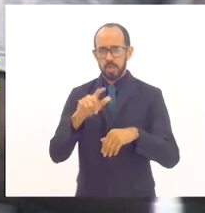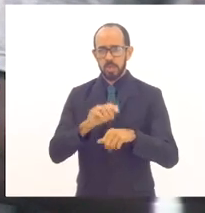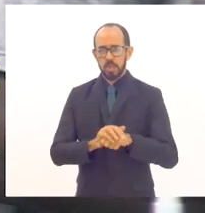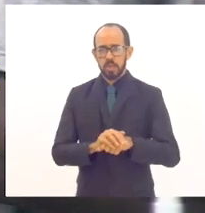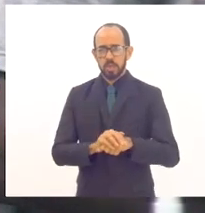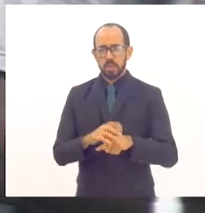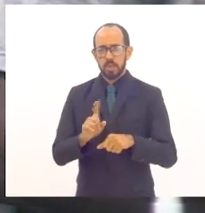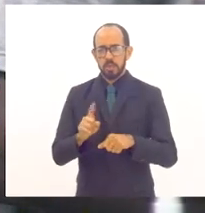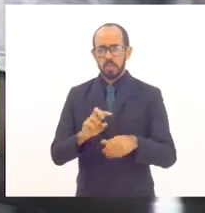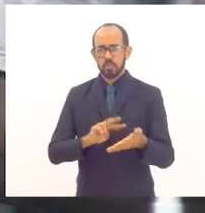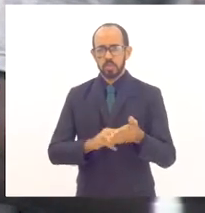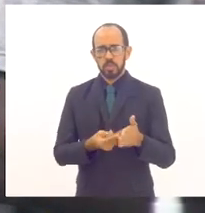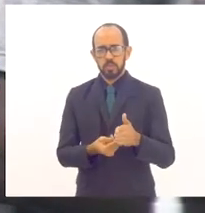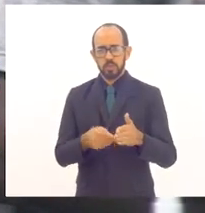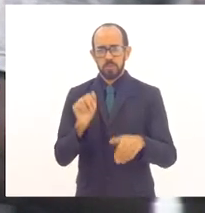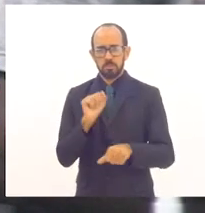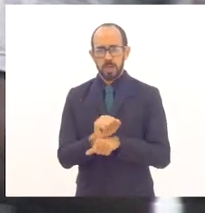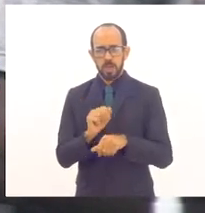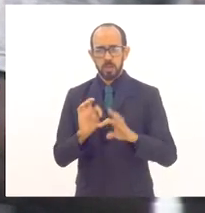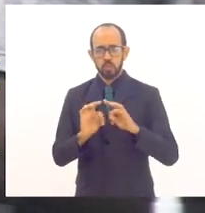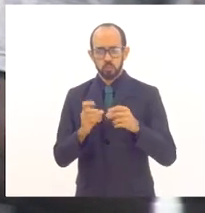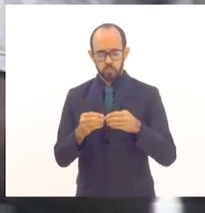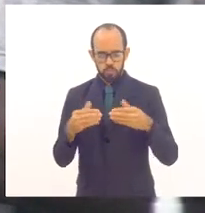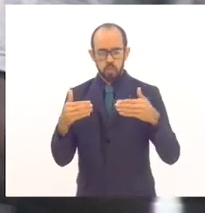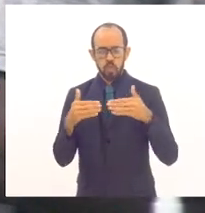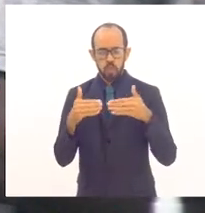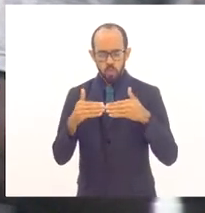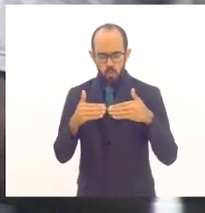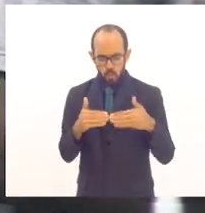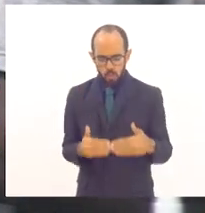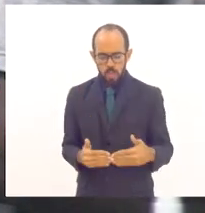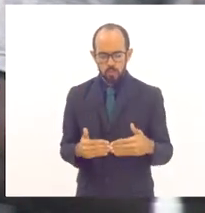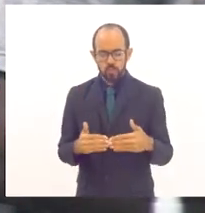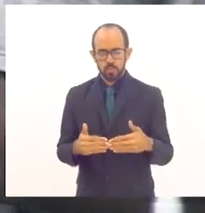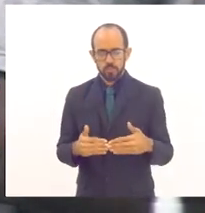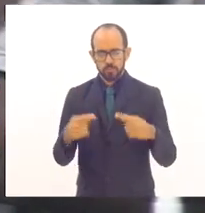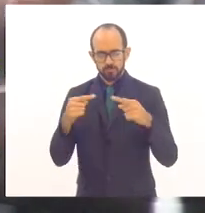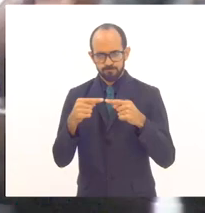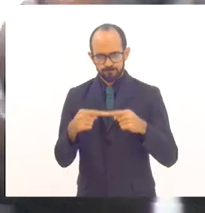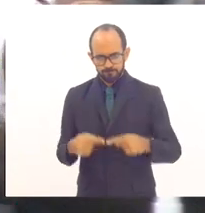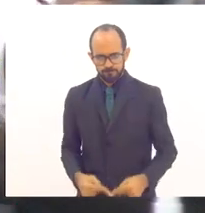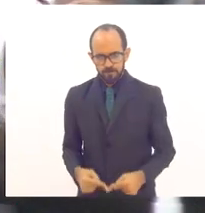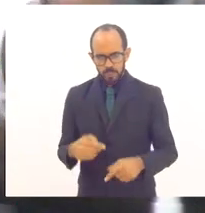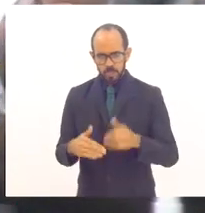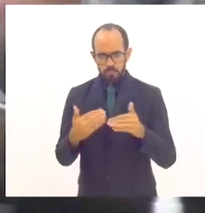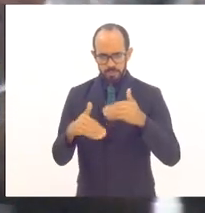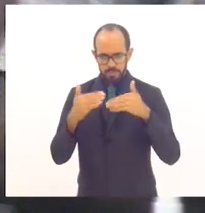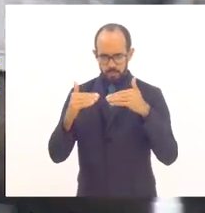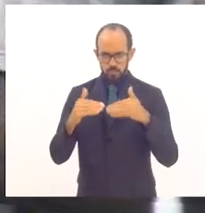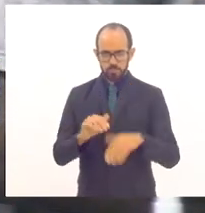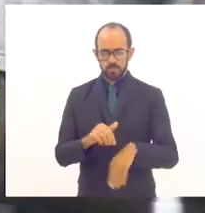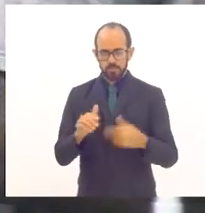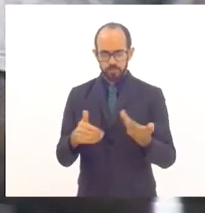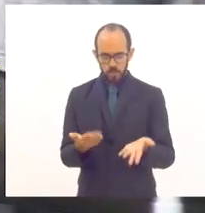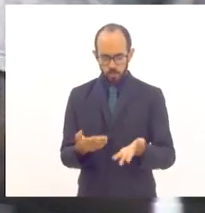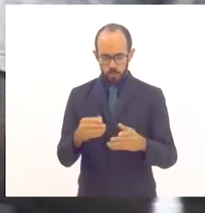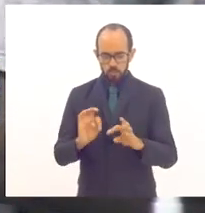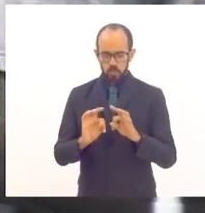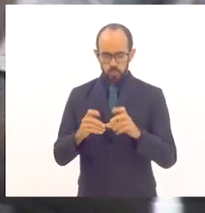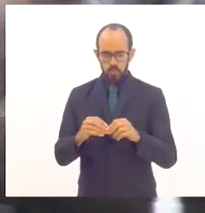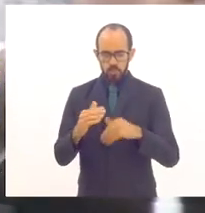não signifique parar aquilo que é consensual e está avançando. Ou seja, o que está avançando não